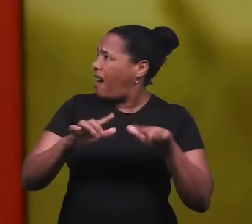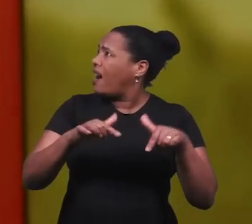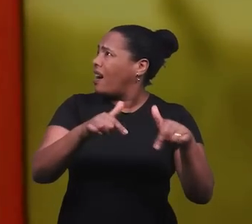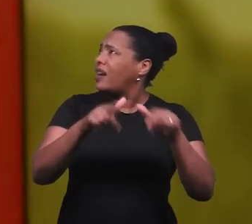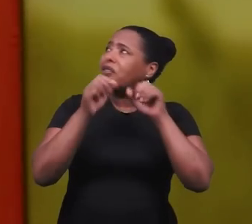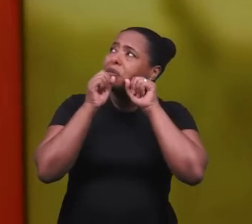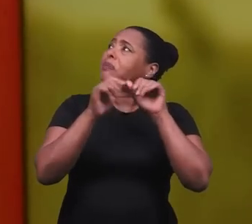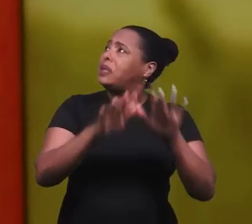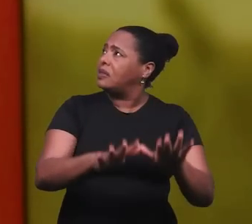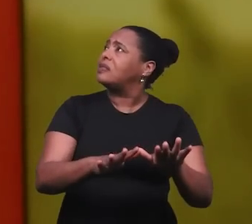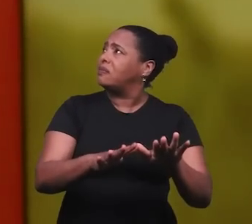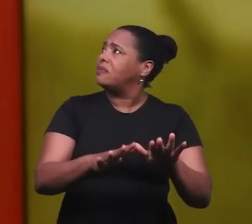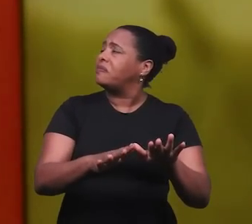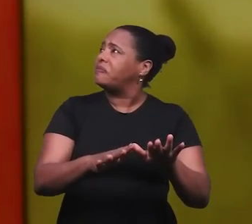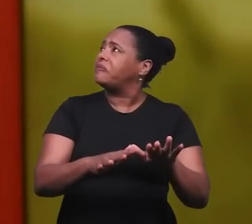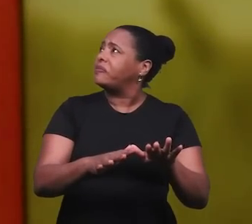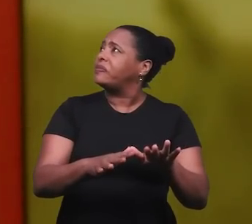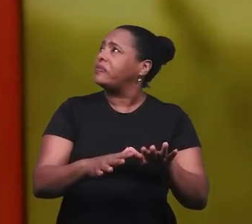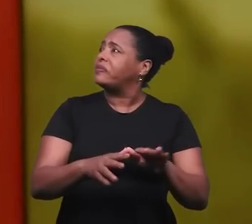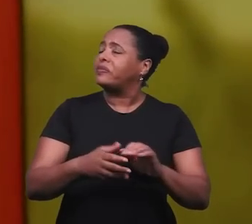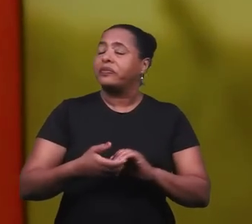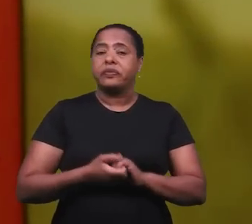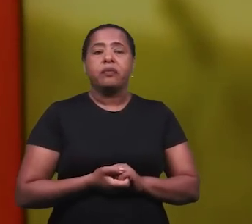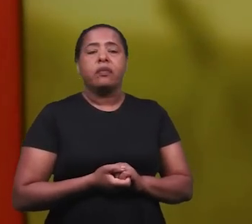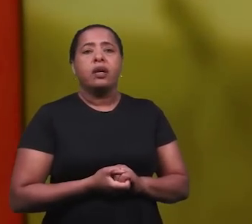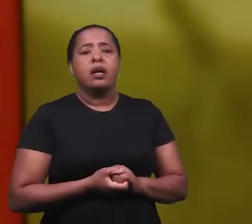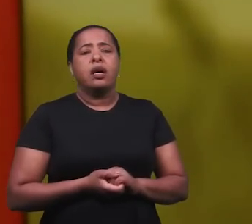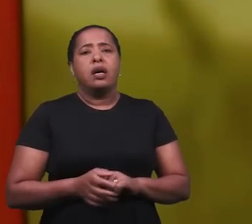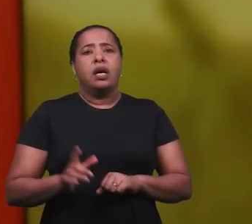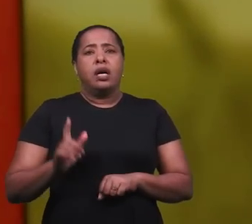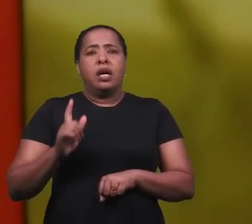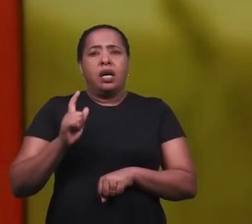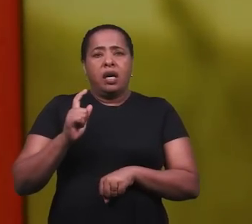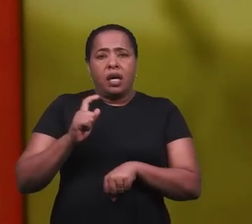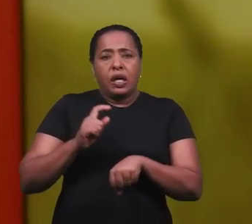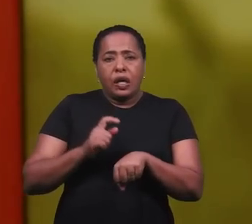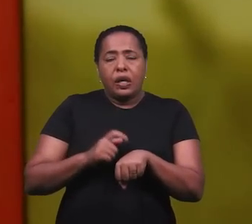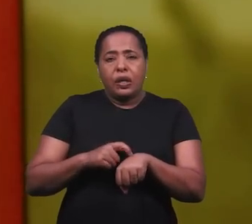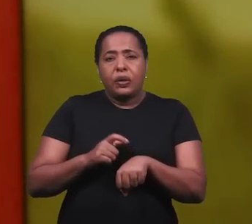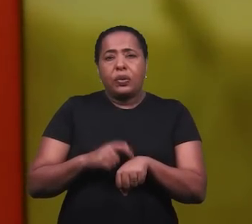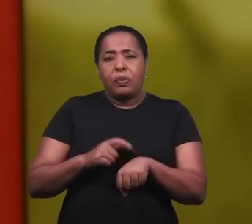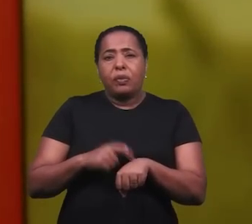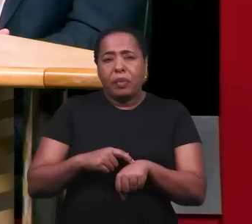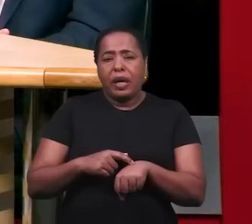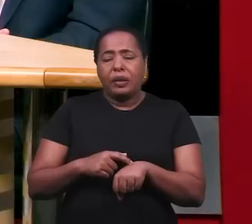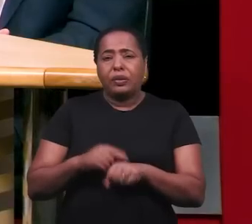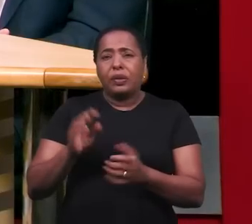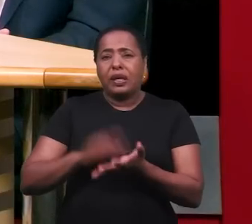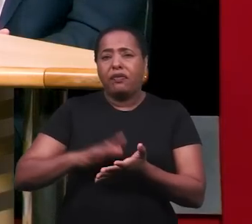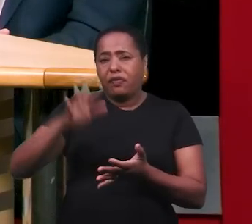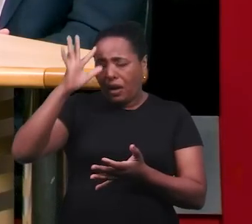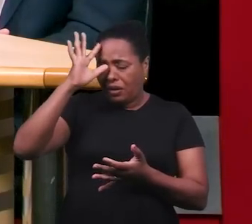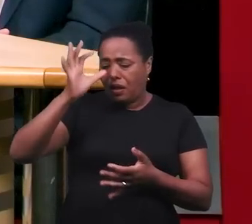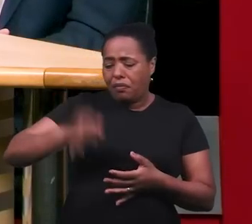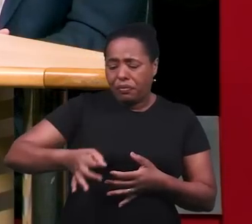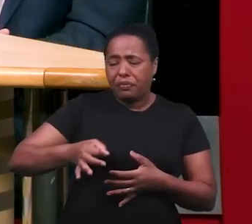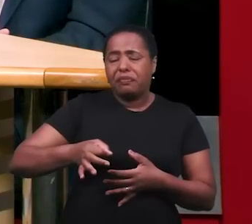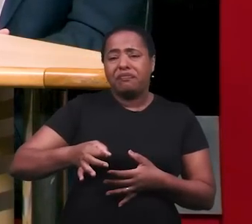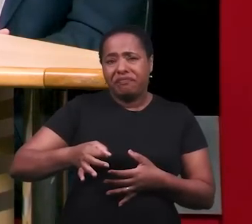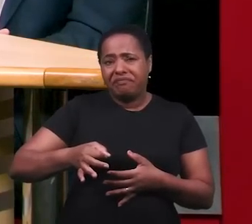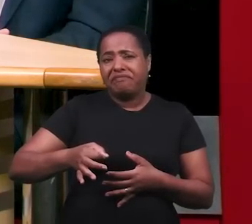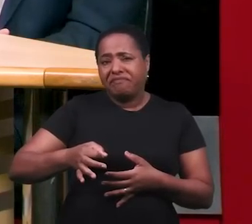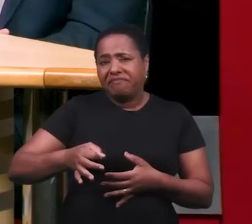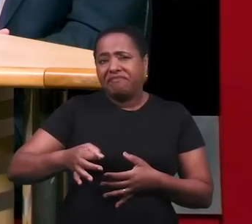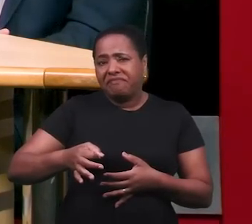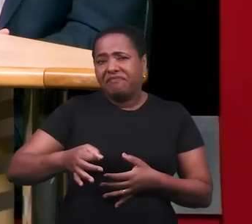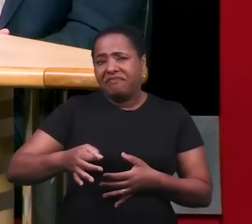um caminho que não é bom. Mas, Senhor, eu preciso que o Senhor opere uma bênção e cure. E, Roger, quando a pessoa falta, né,